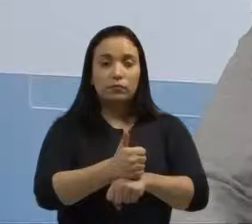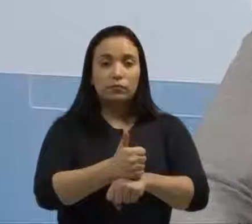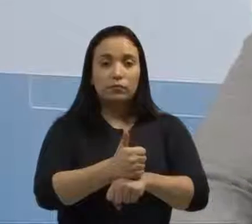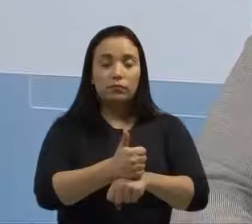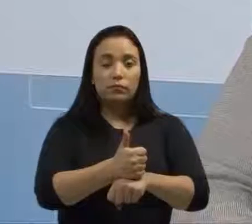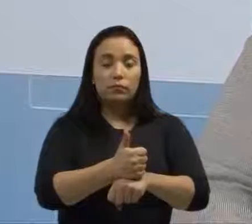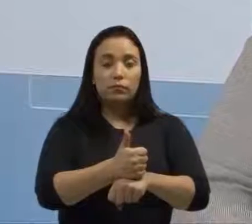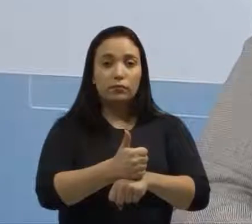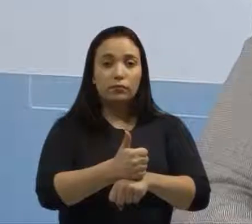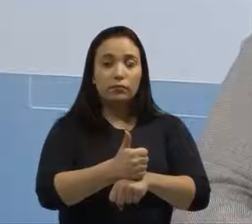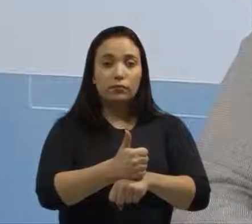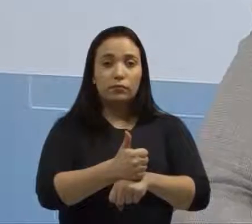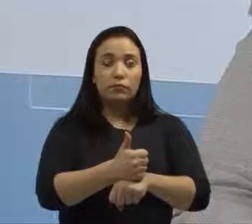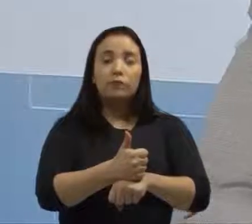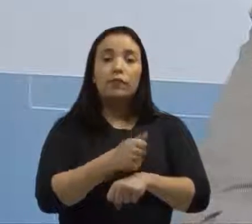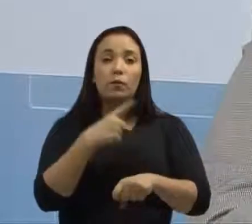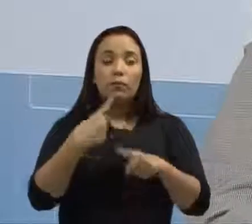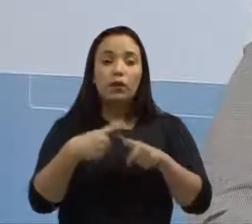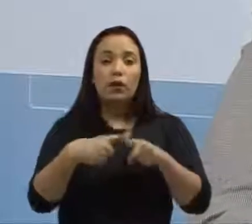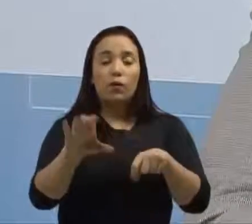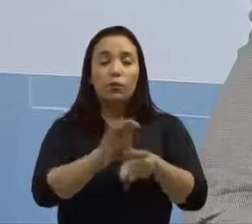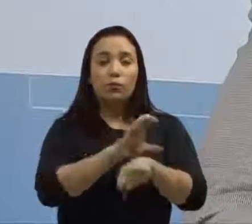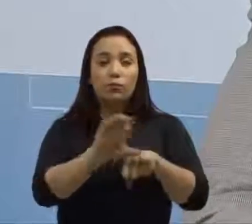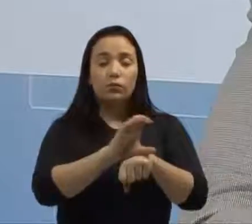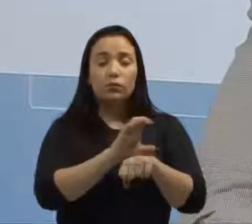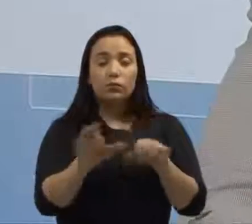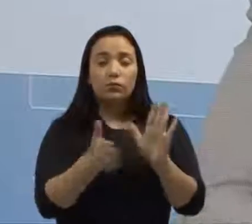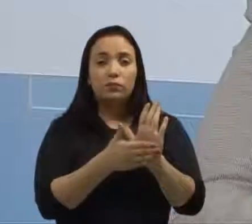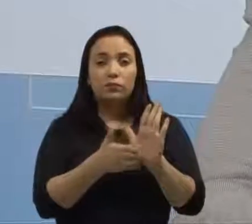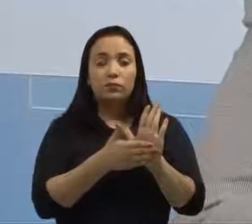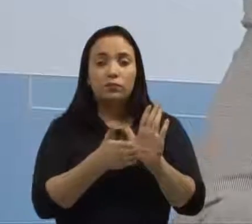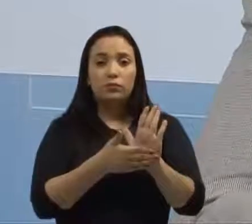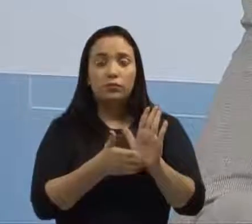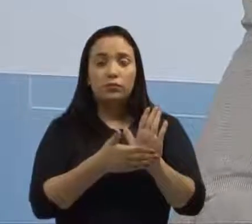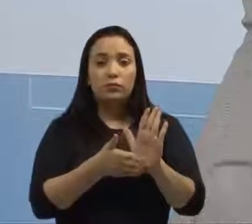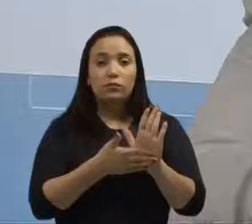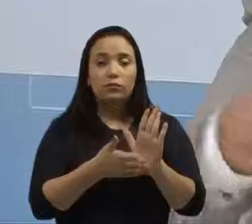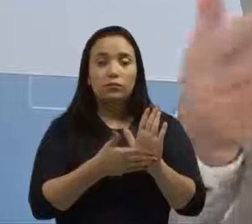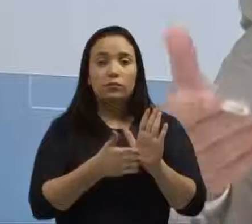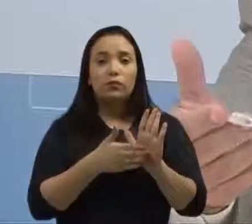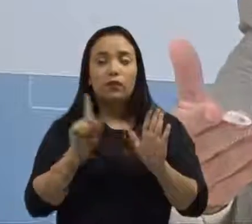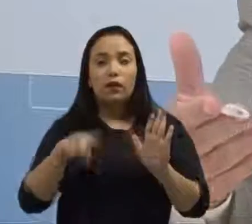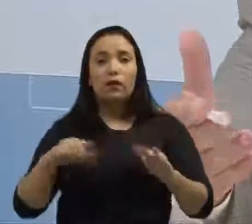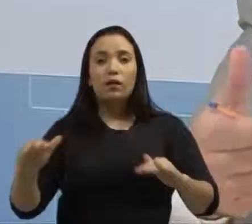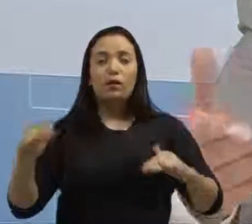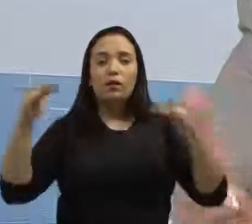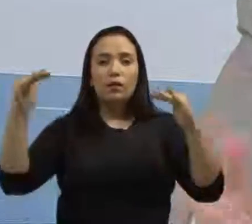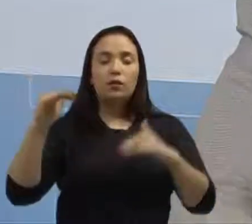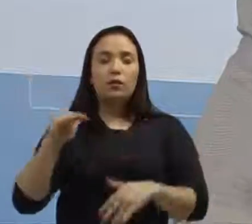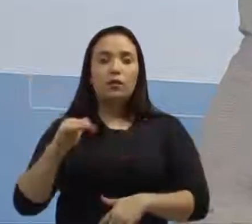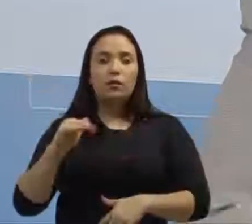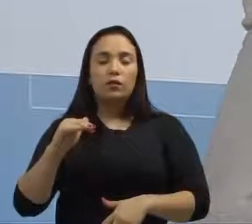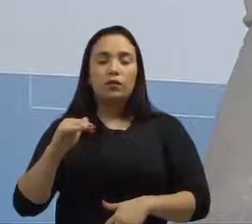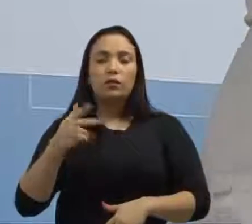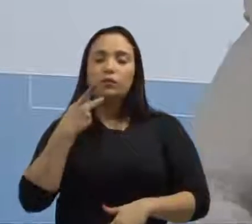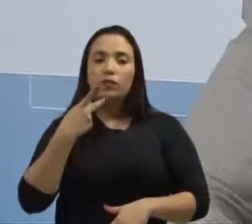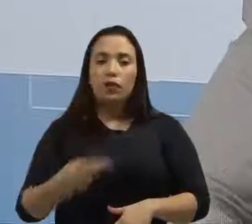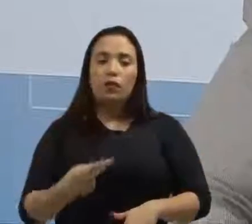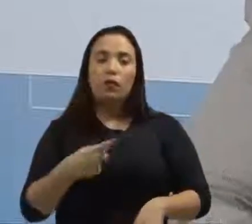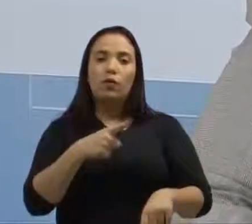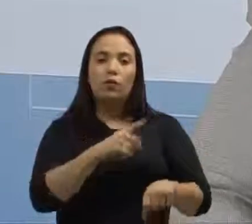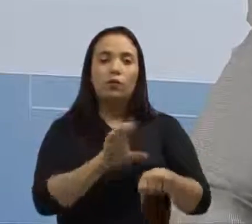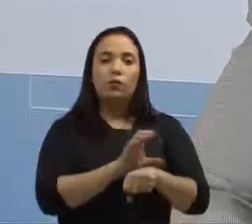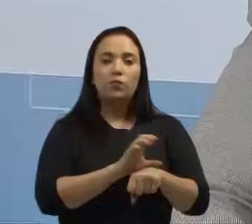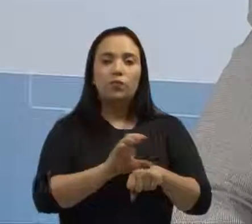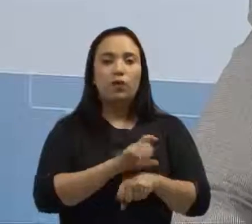cara só passar a Constituição. Só pegar a Constituição. Ou a decisão final, que vai ser no Supremo, diz, olha,